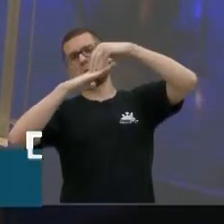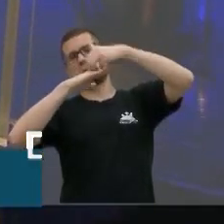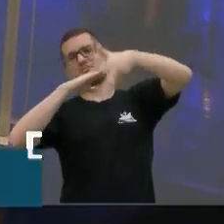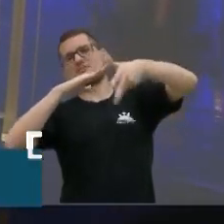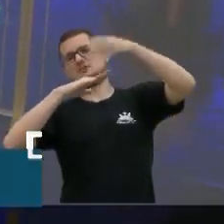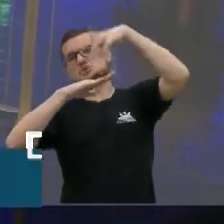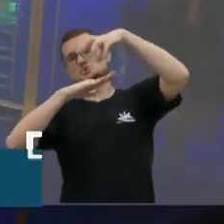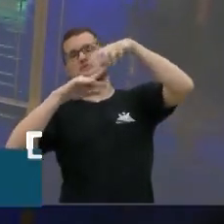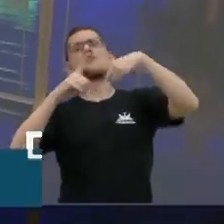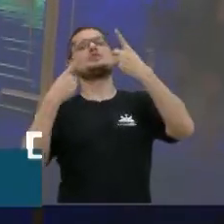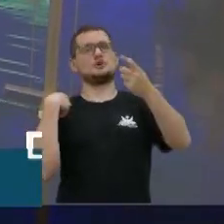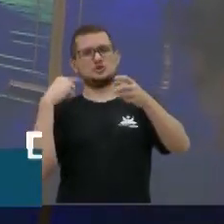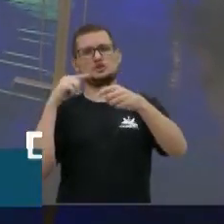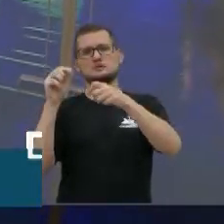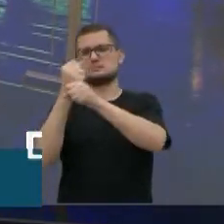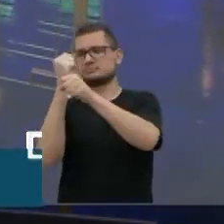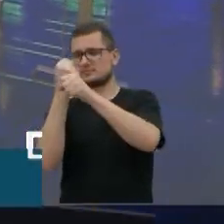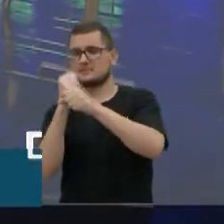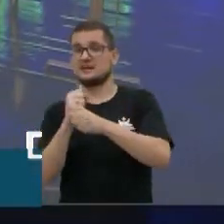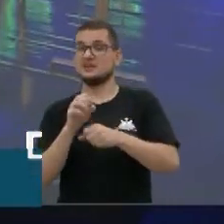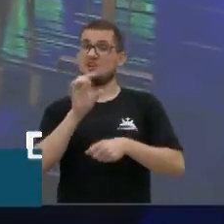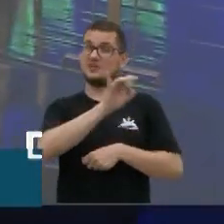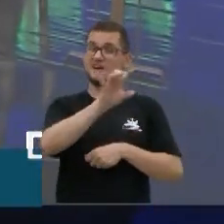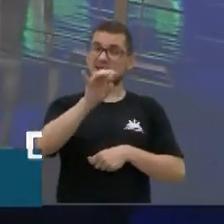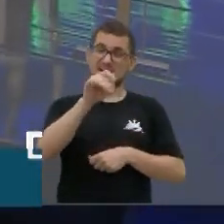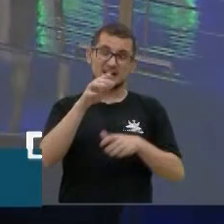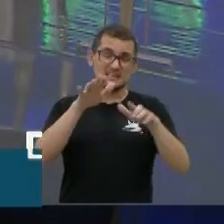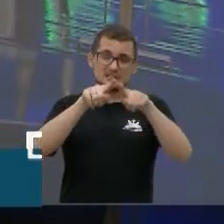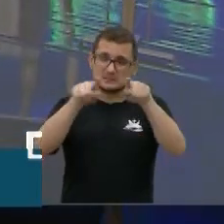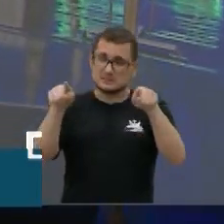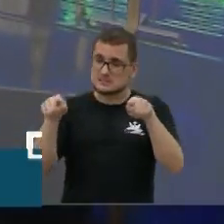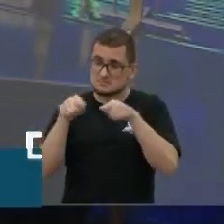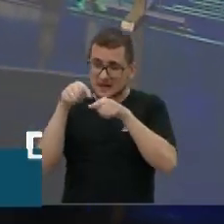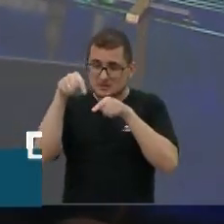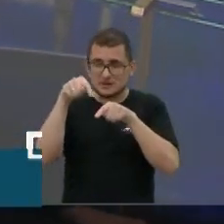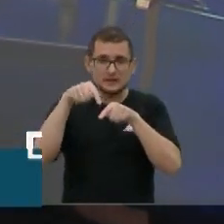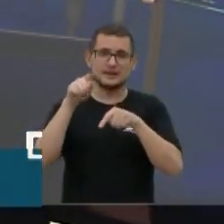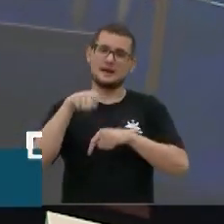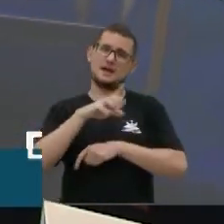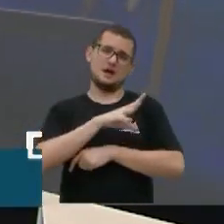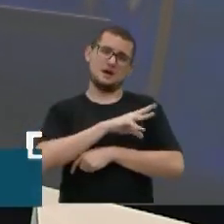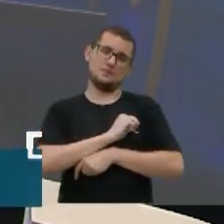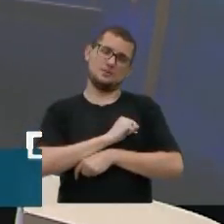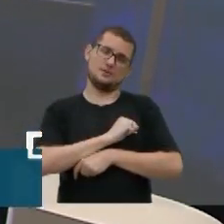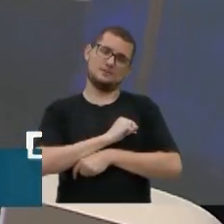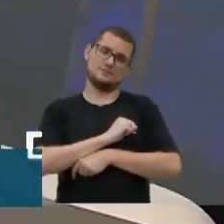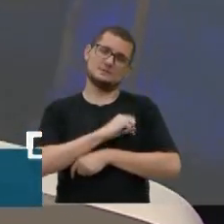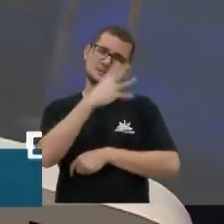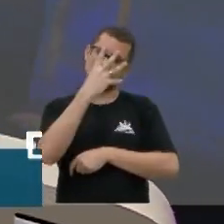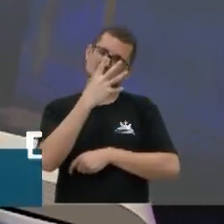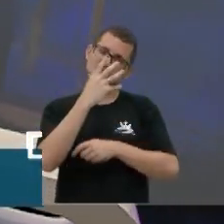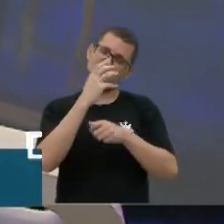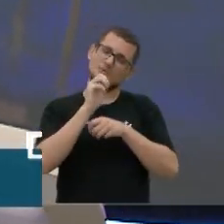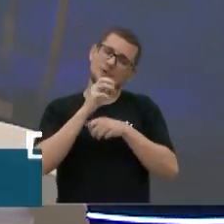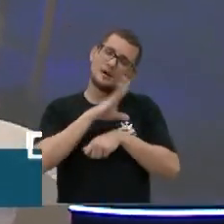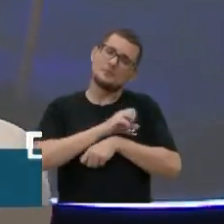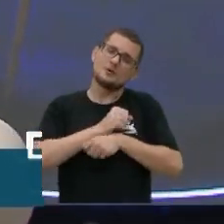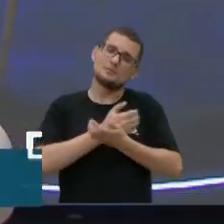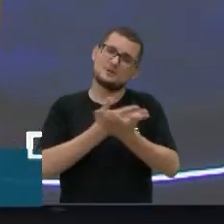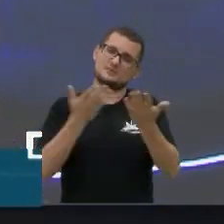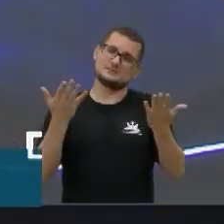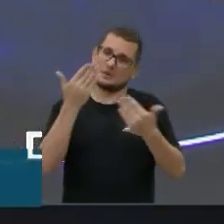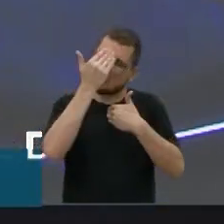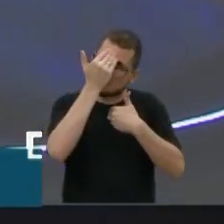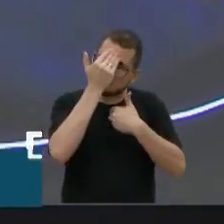evangelizar. Cada milímetro de espaço feito com amor, com seriedade. Meu muito